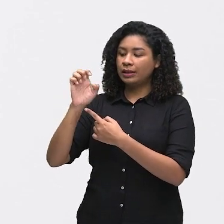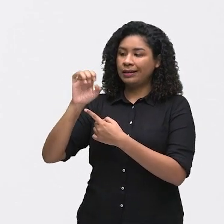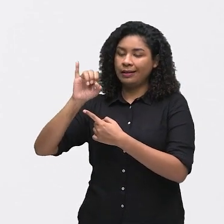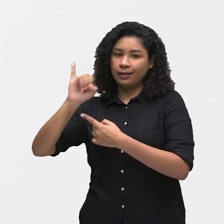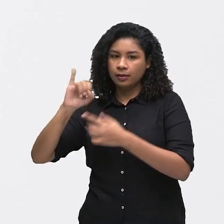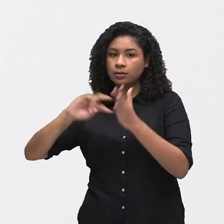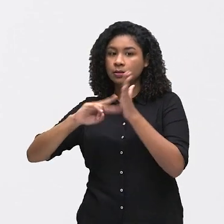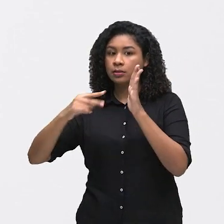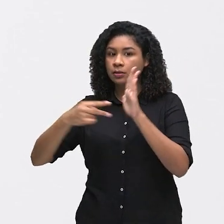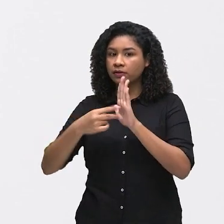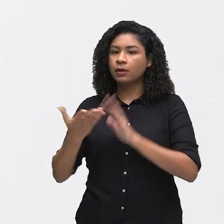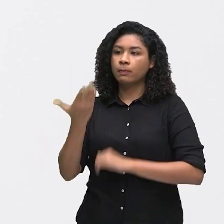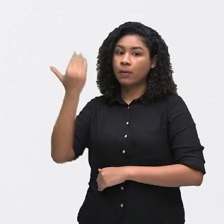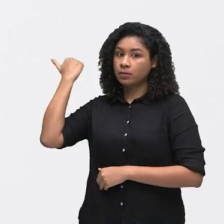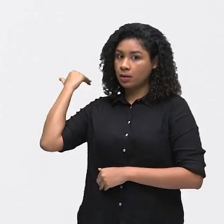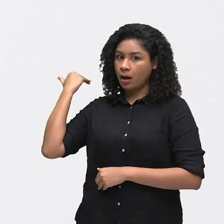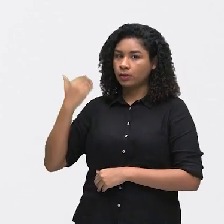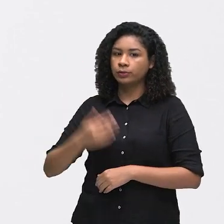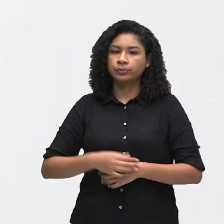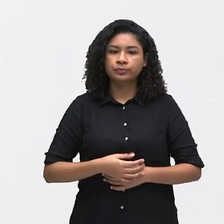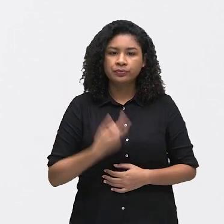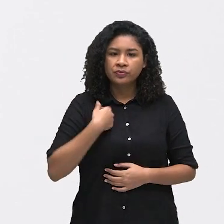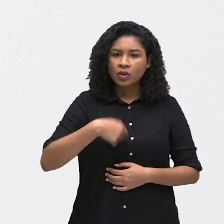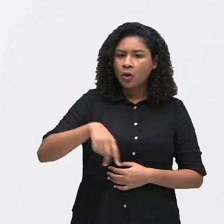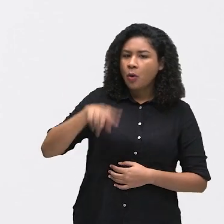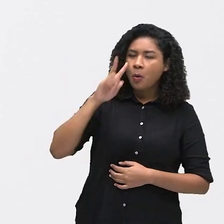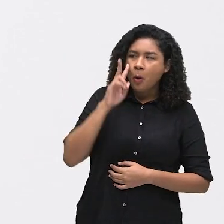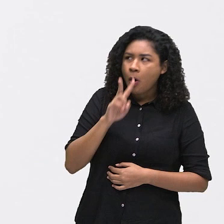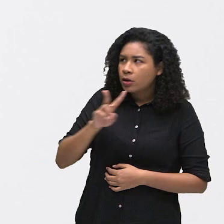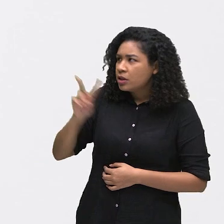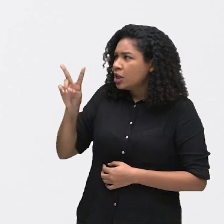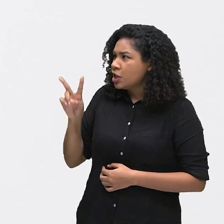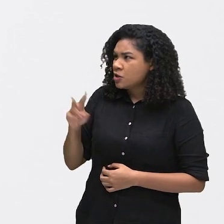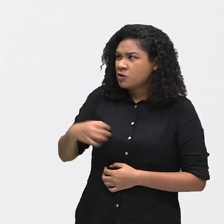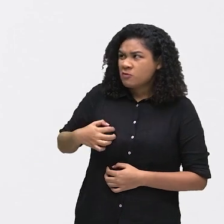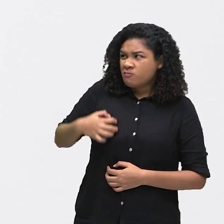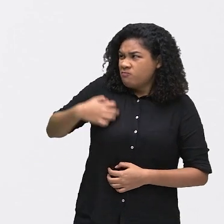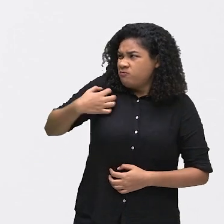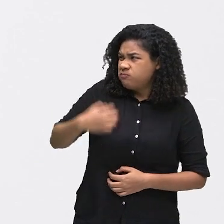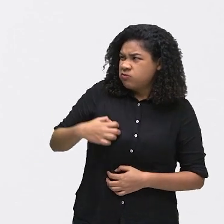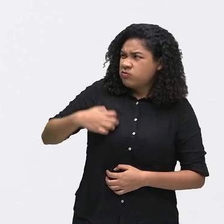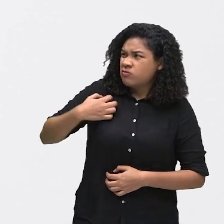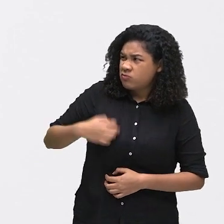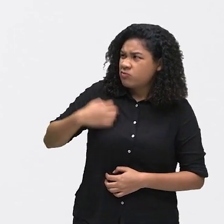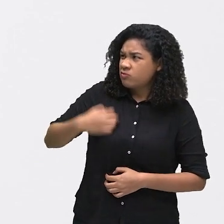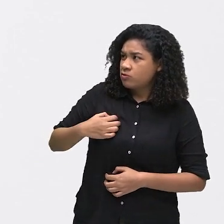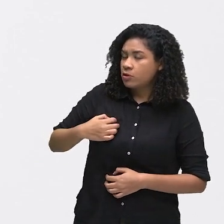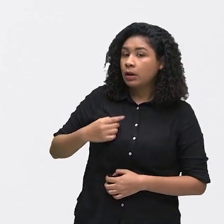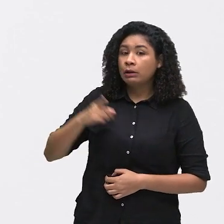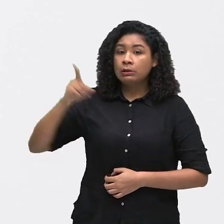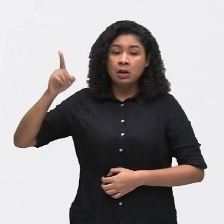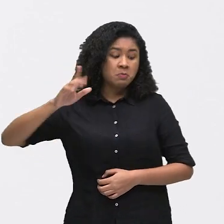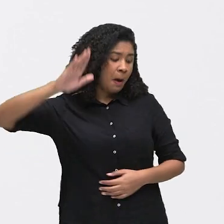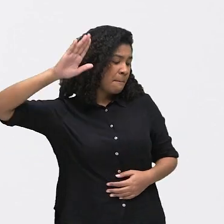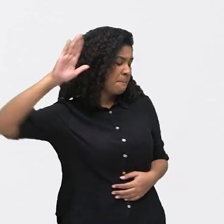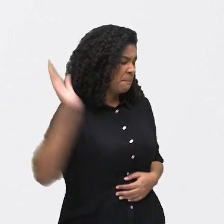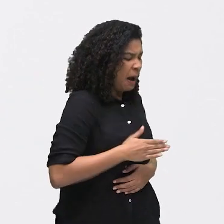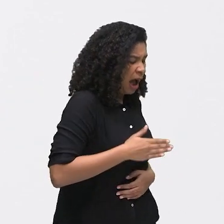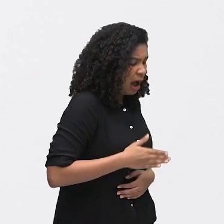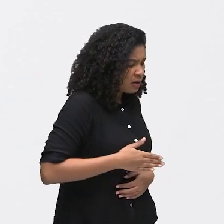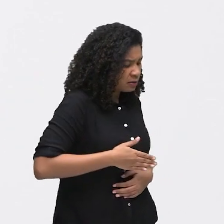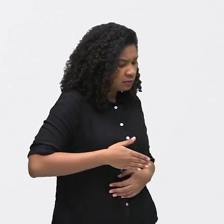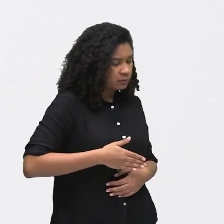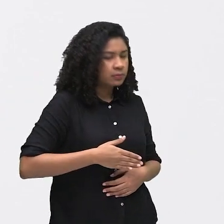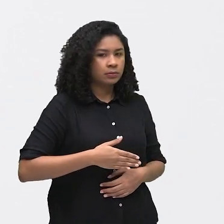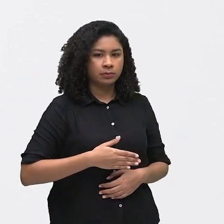passado. Olhei para aquele estúpido, morrendo de ódio. Ele me deu outro safanão e me disse. O